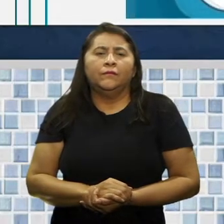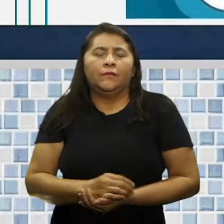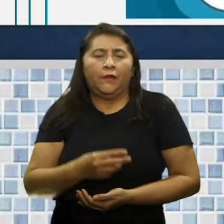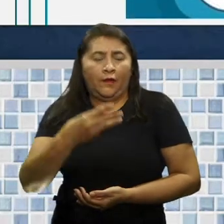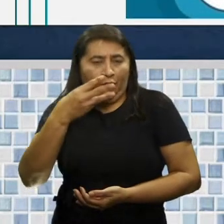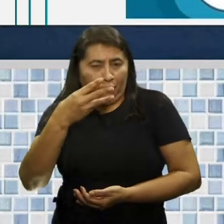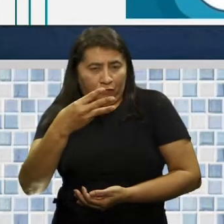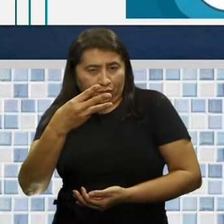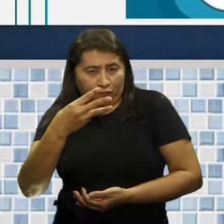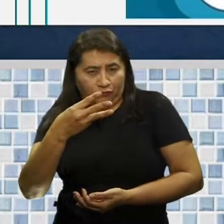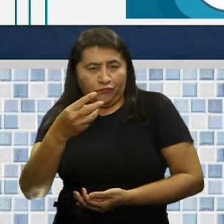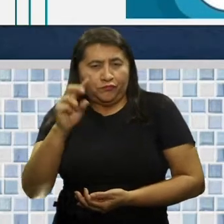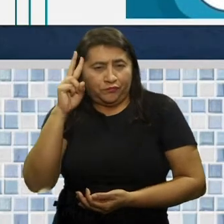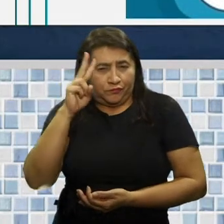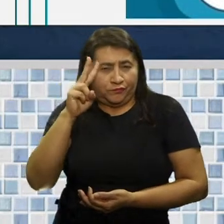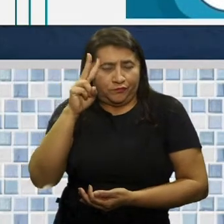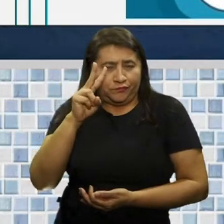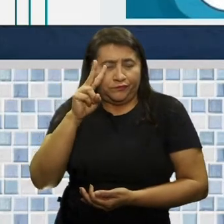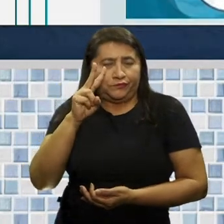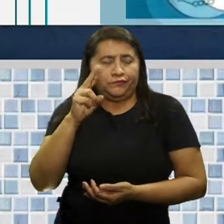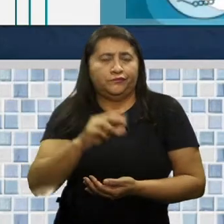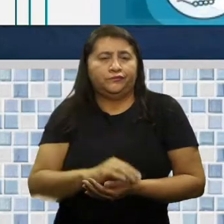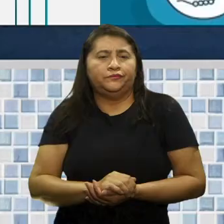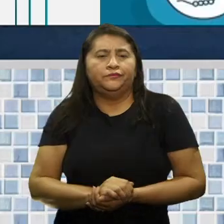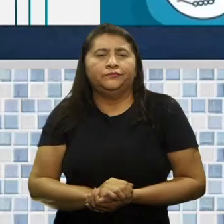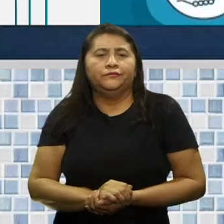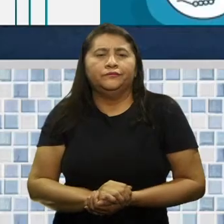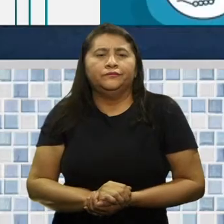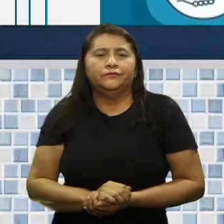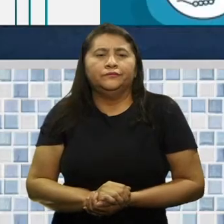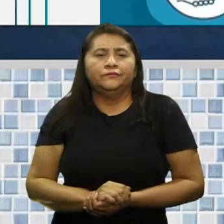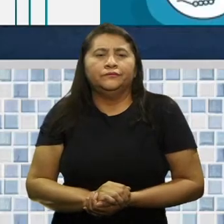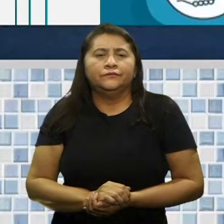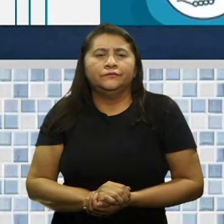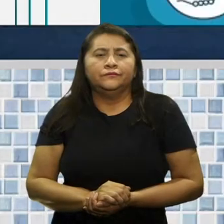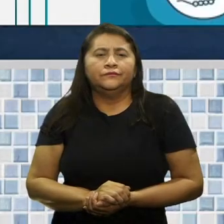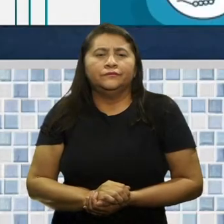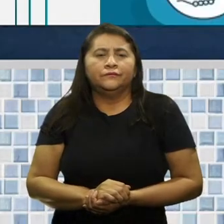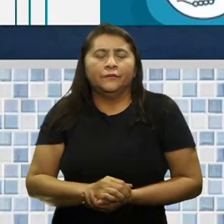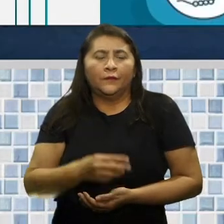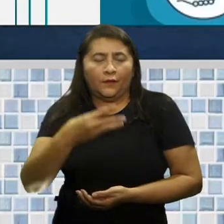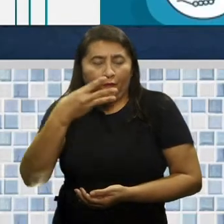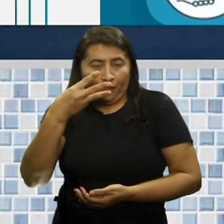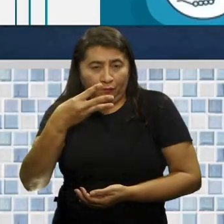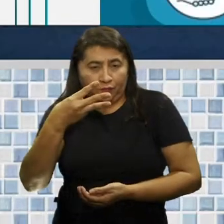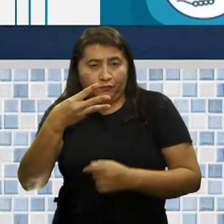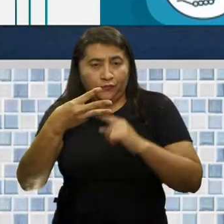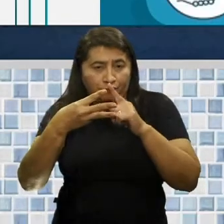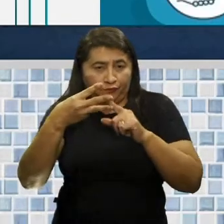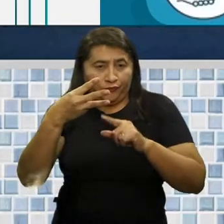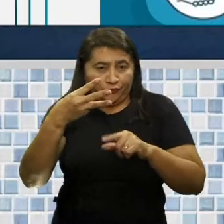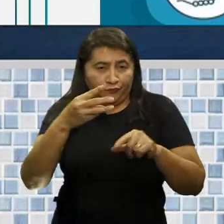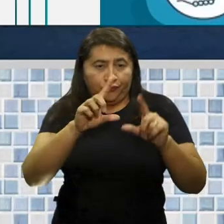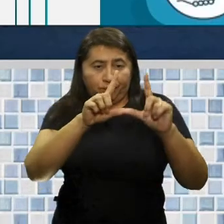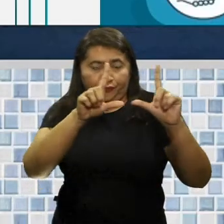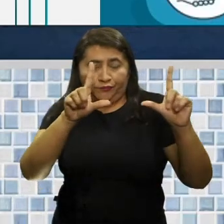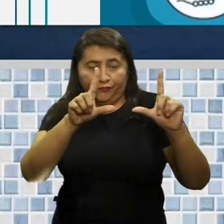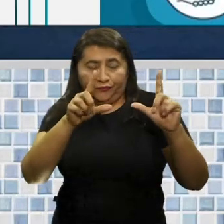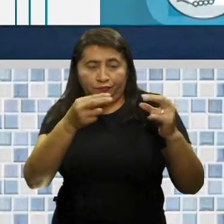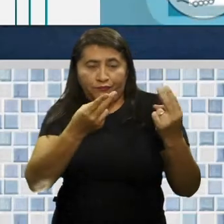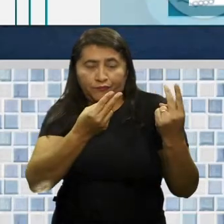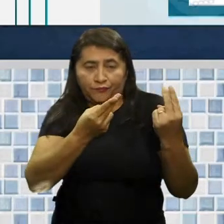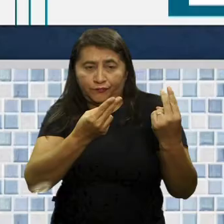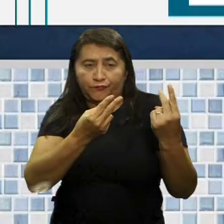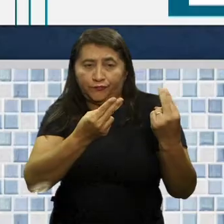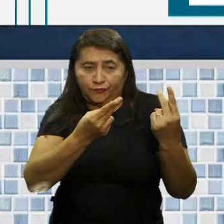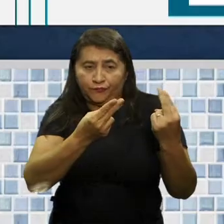só para relembrar, ok? Na próxima, as outras 3 figurinhas, do mesmo jeito, as